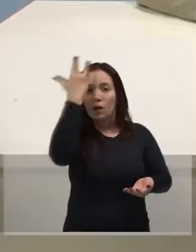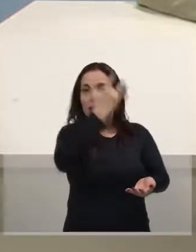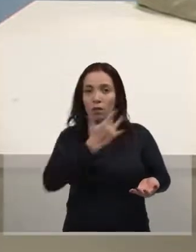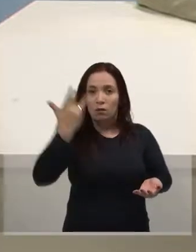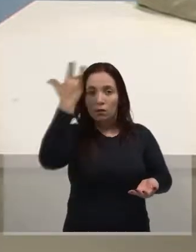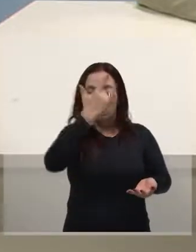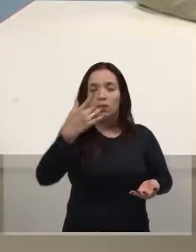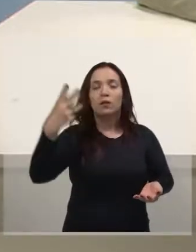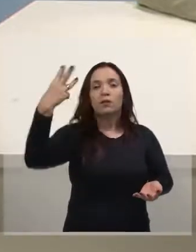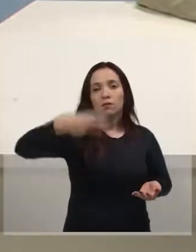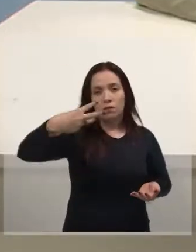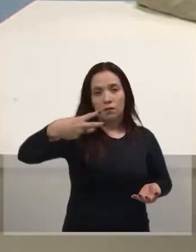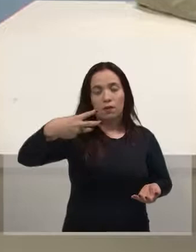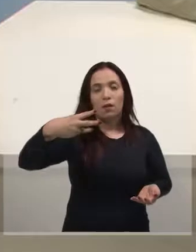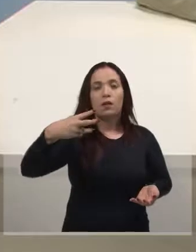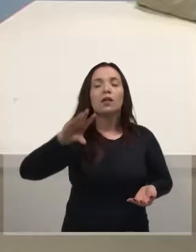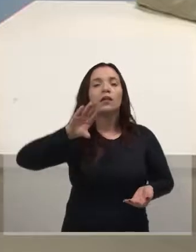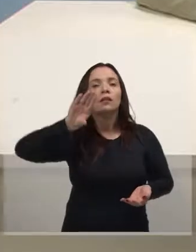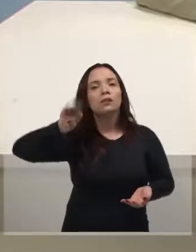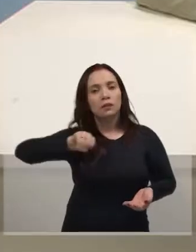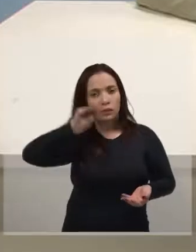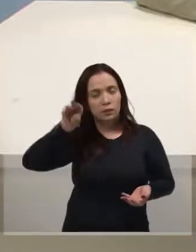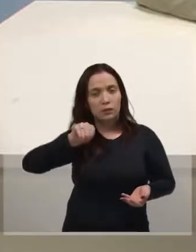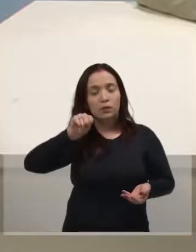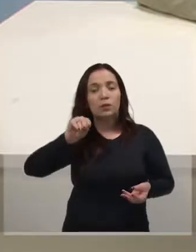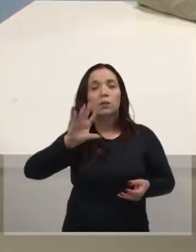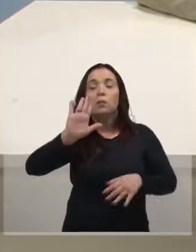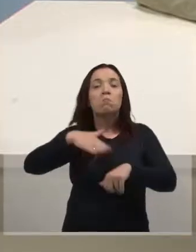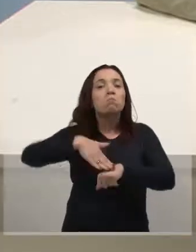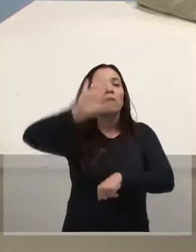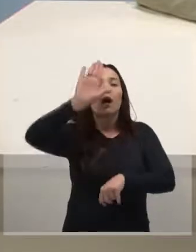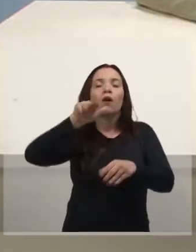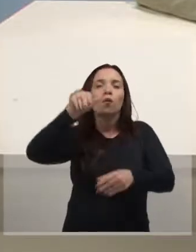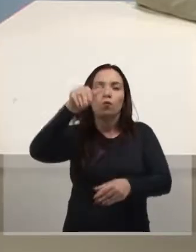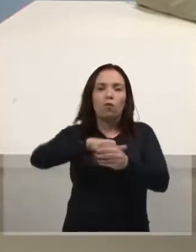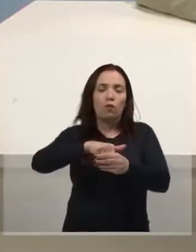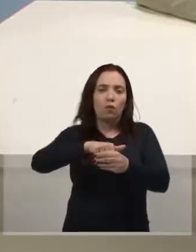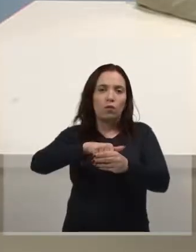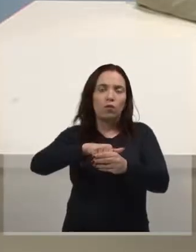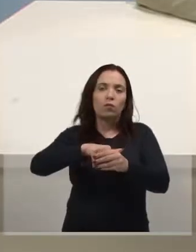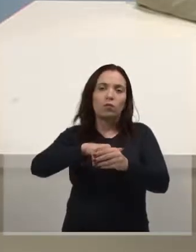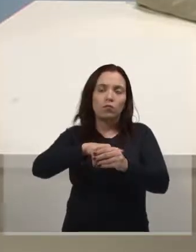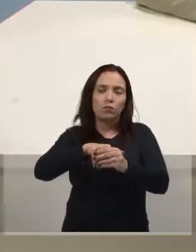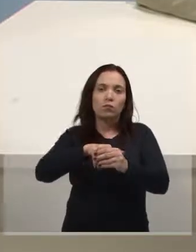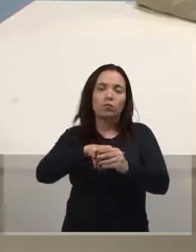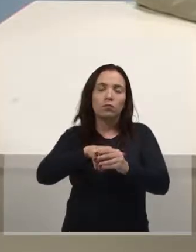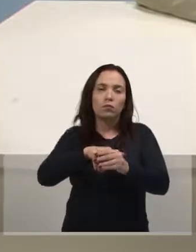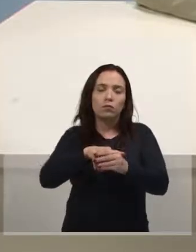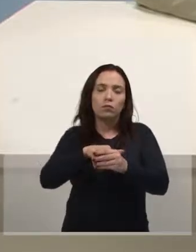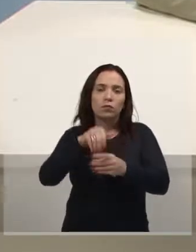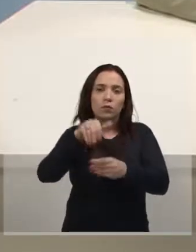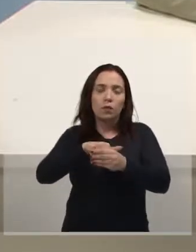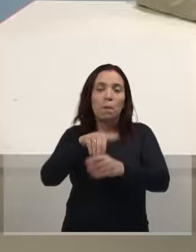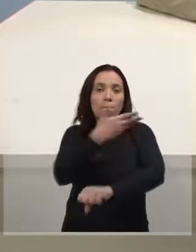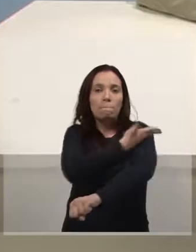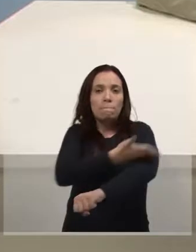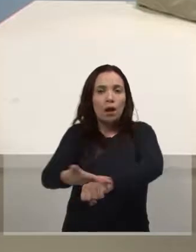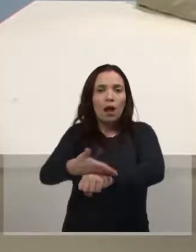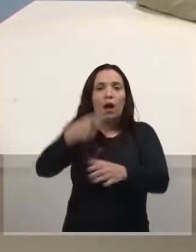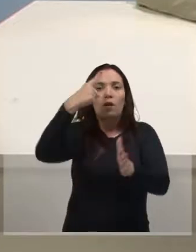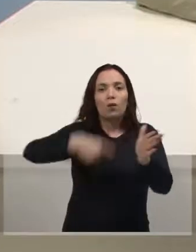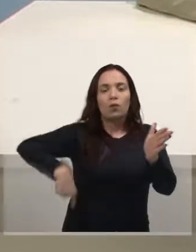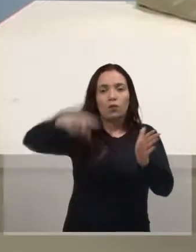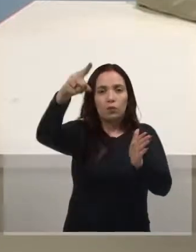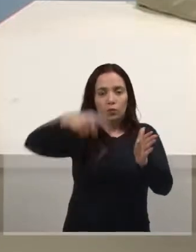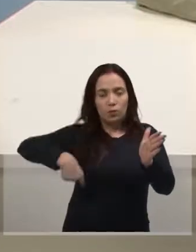terceiro... Ciro Gomes. Mas digo, o maior volume de votos foi o número de votos brancos e nulos. Na verdade,